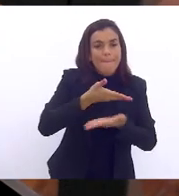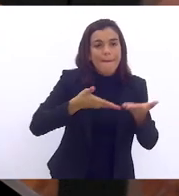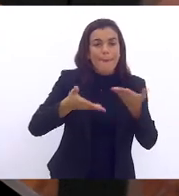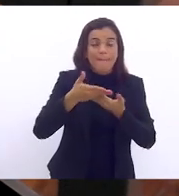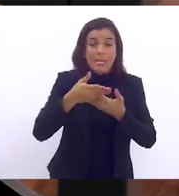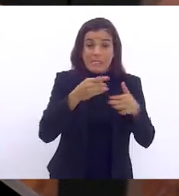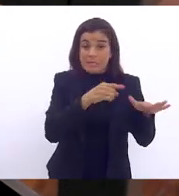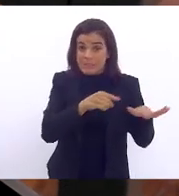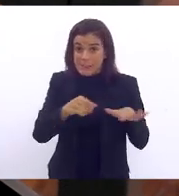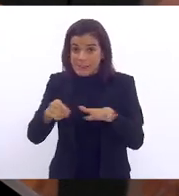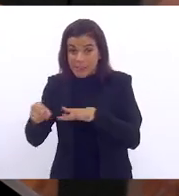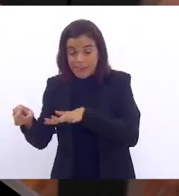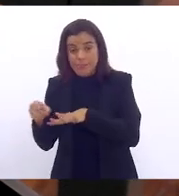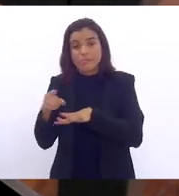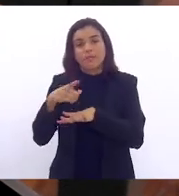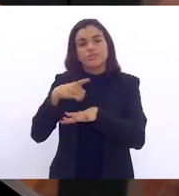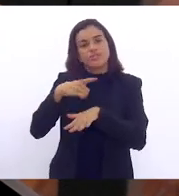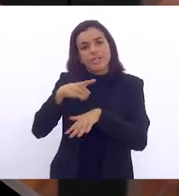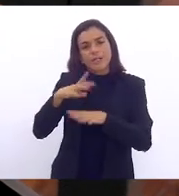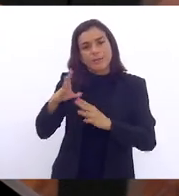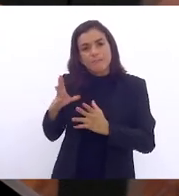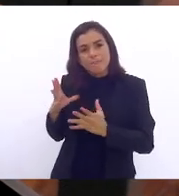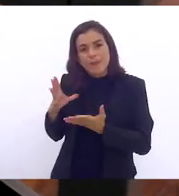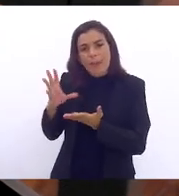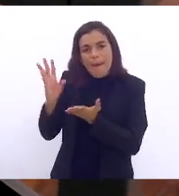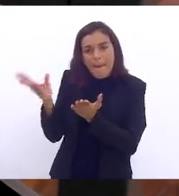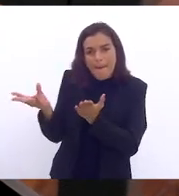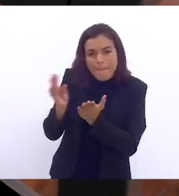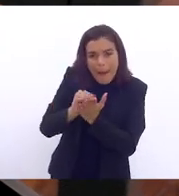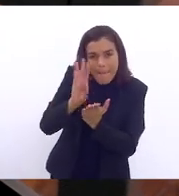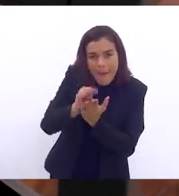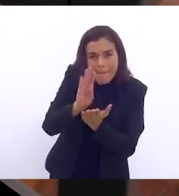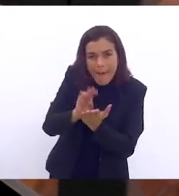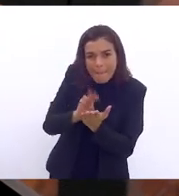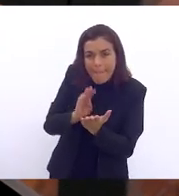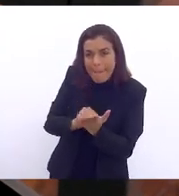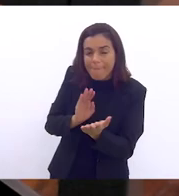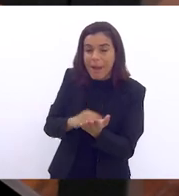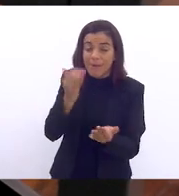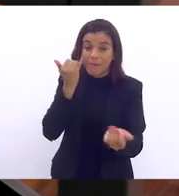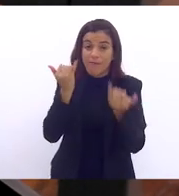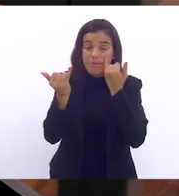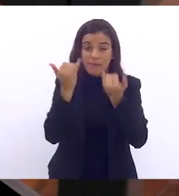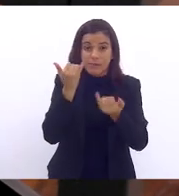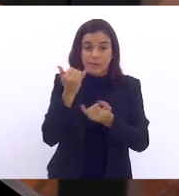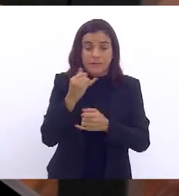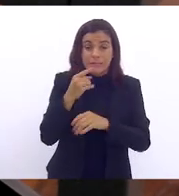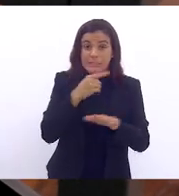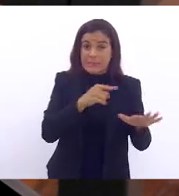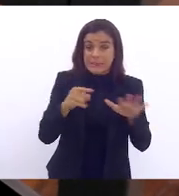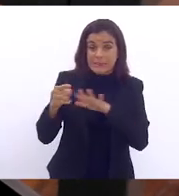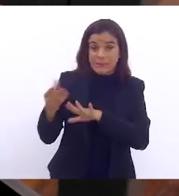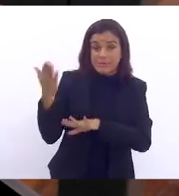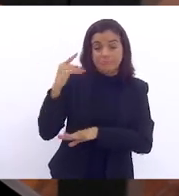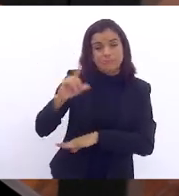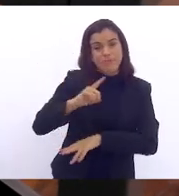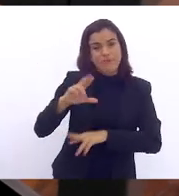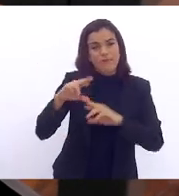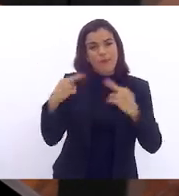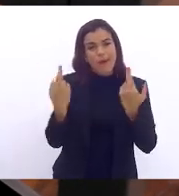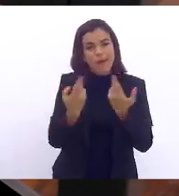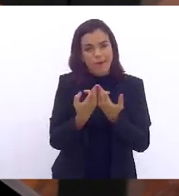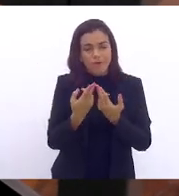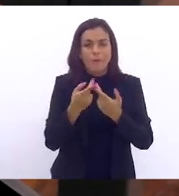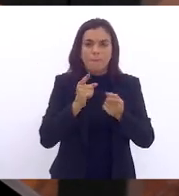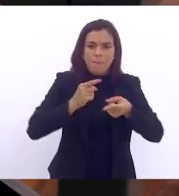semanalmente nós colhemos essas informações tratamos mas por exemplo semana passada já tivemos uma reunião com codecom que trouxe algumas